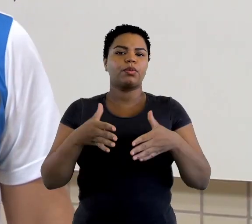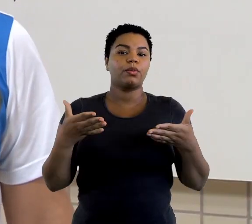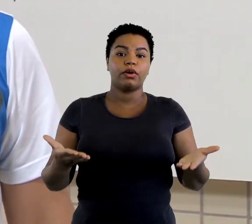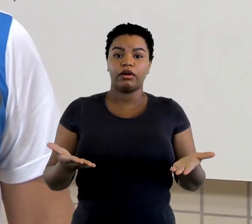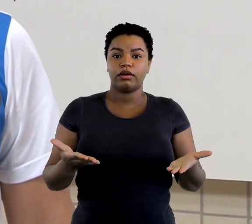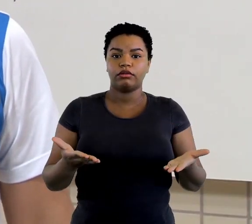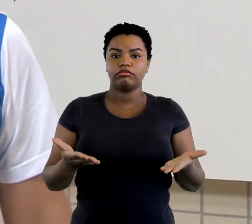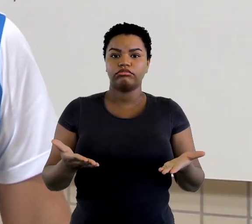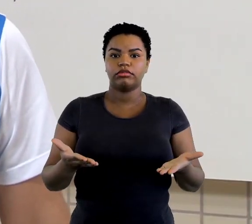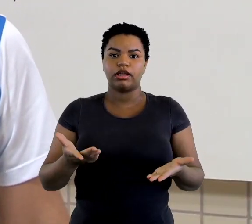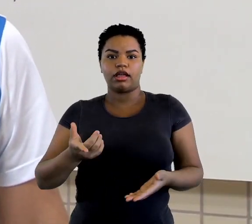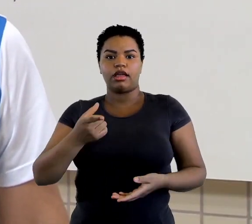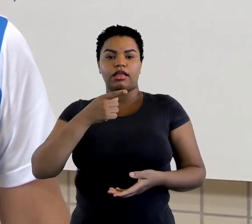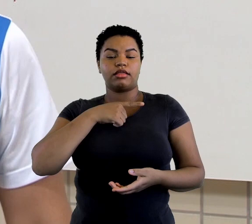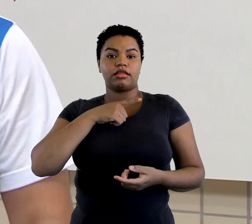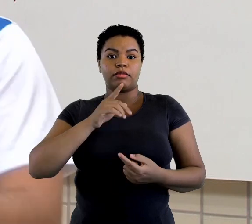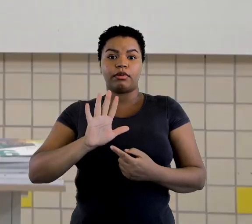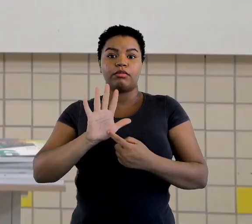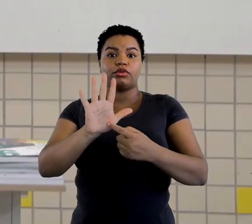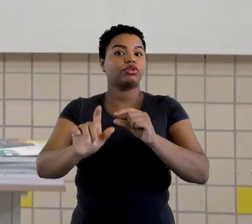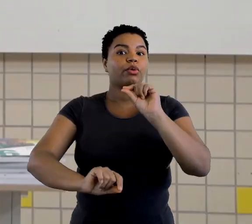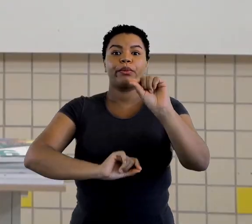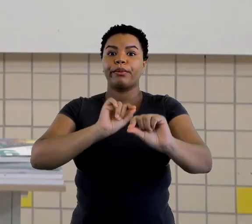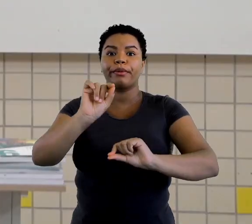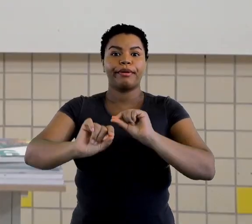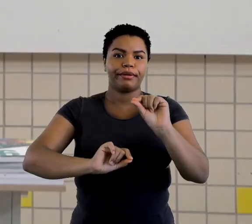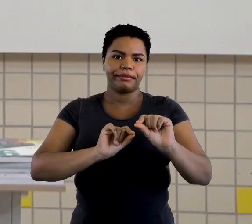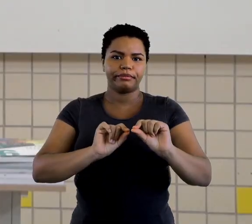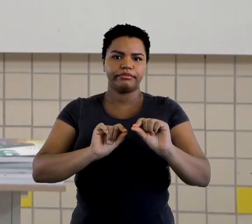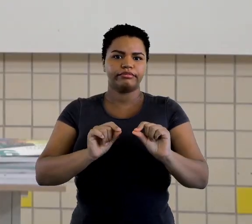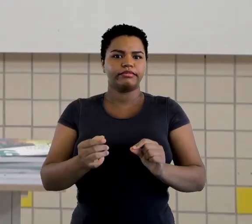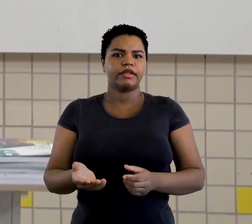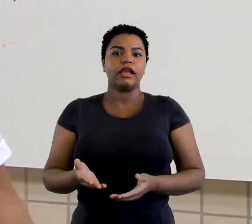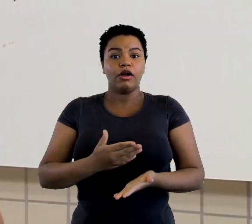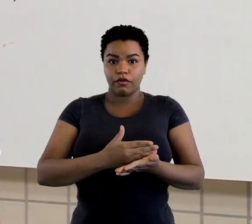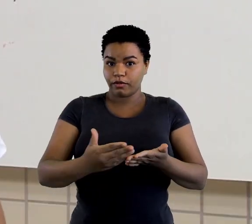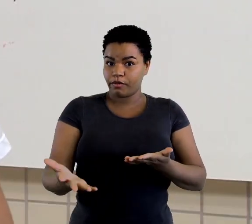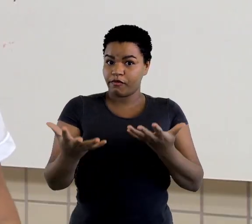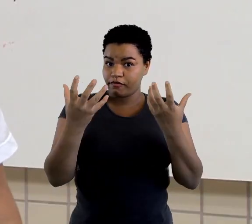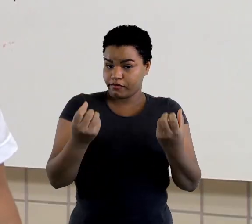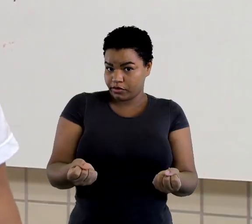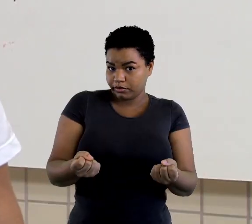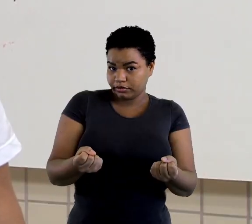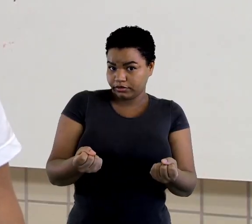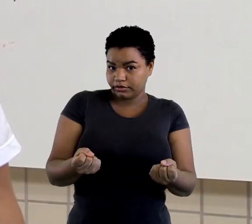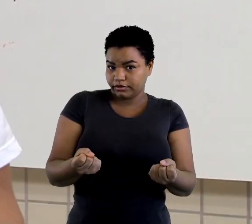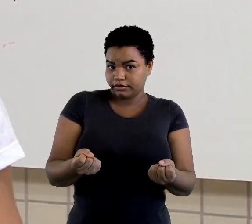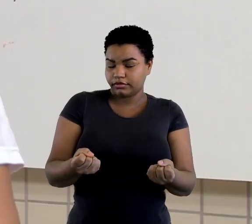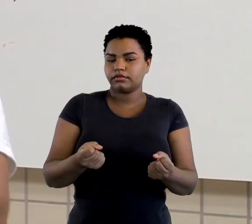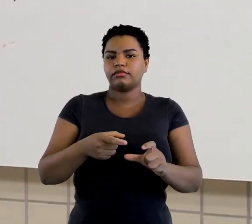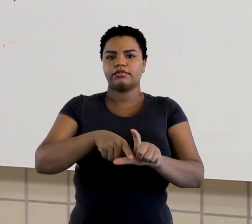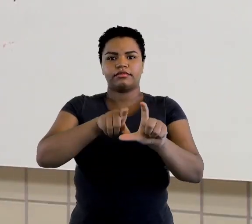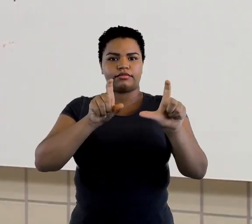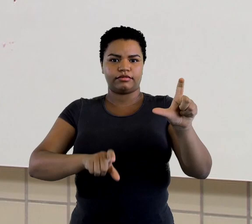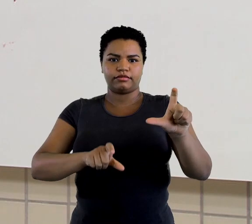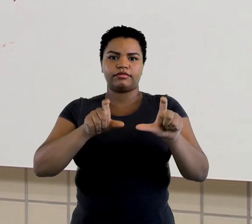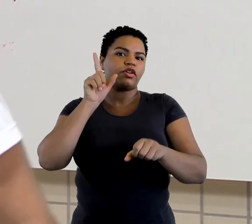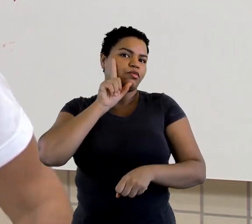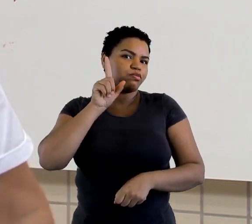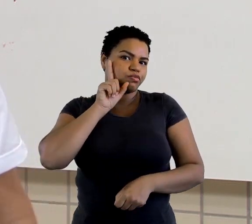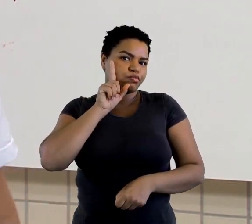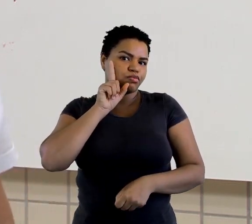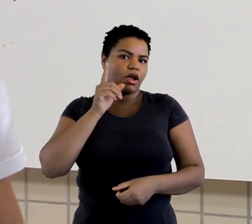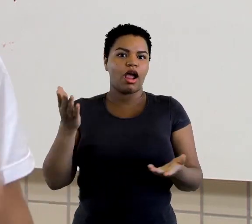ela tem para nos mostrar? Vamos começar? A independência dos Estados Unidos agora